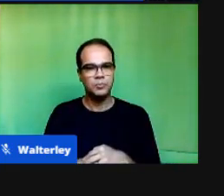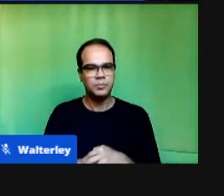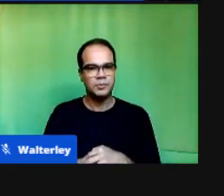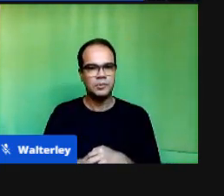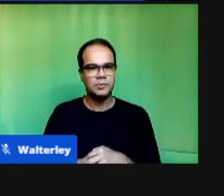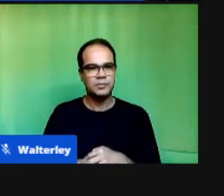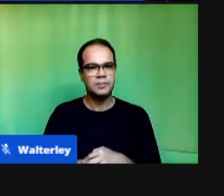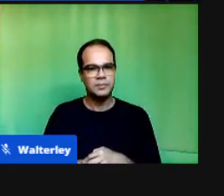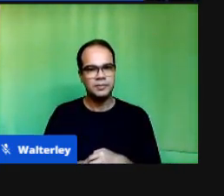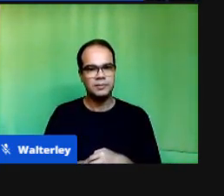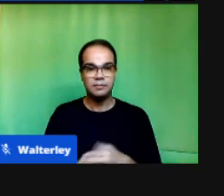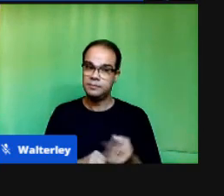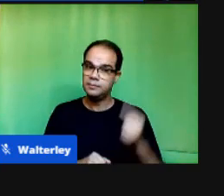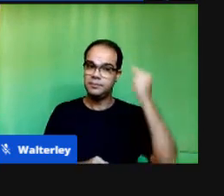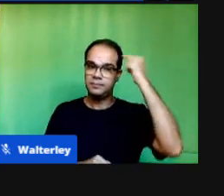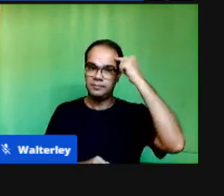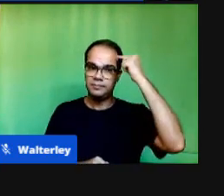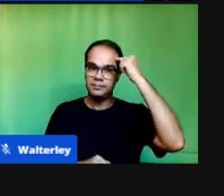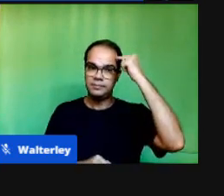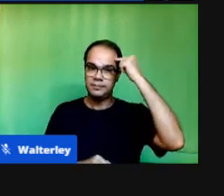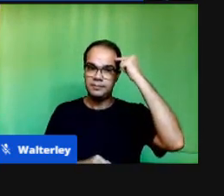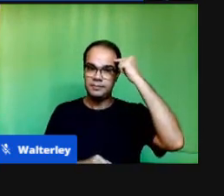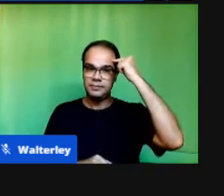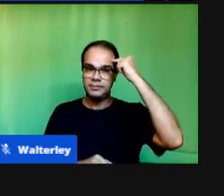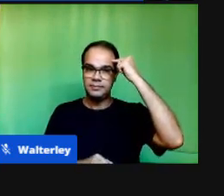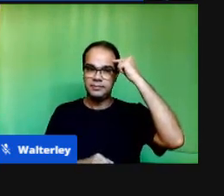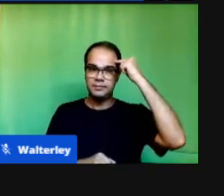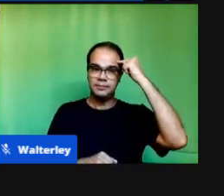legal de se pensar. Mais um.